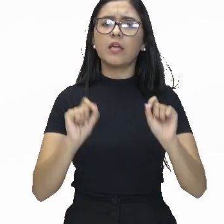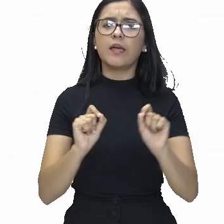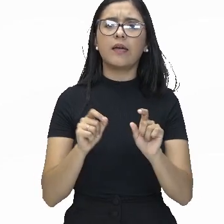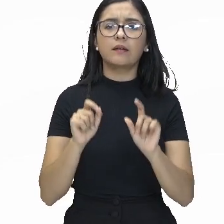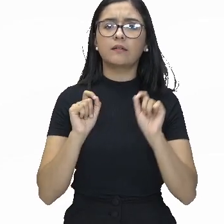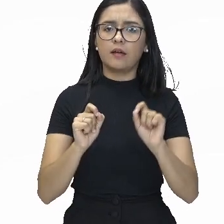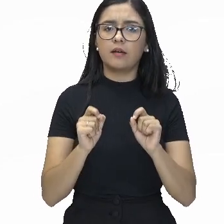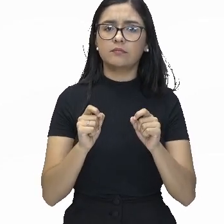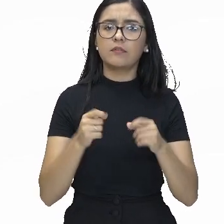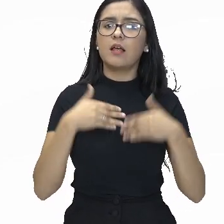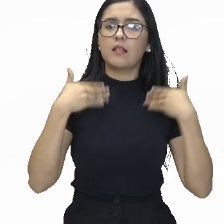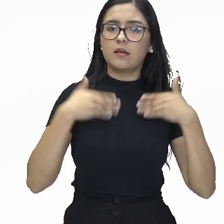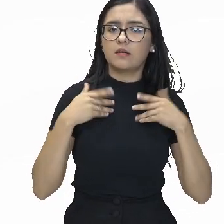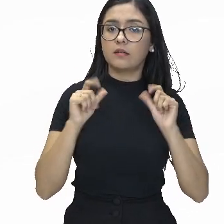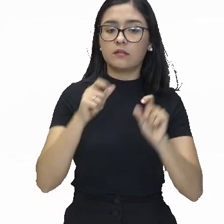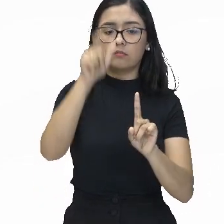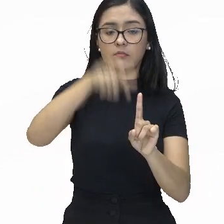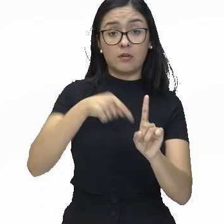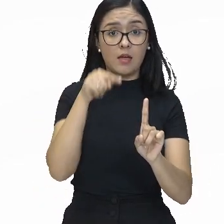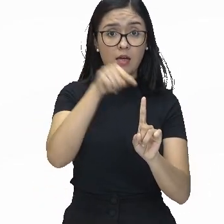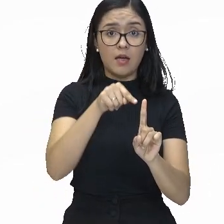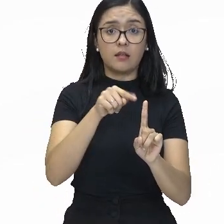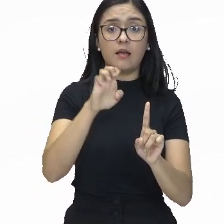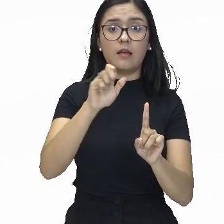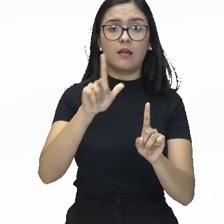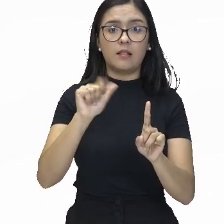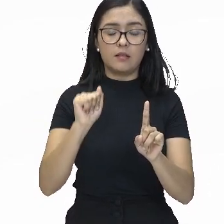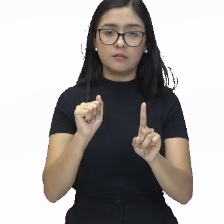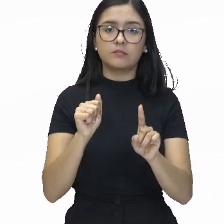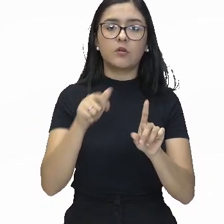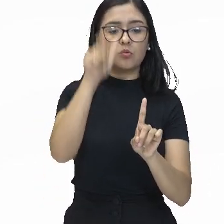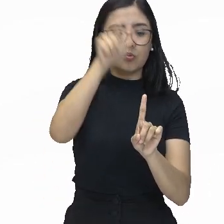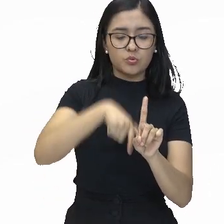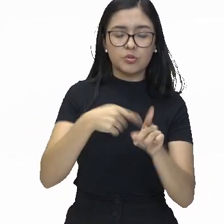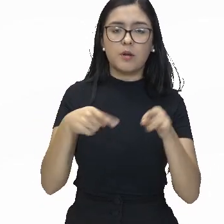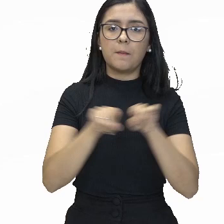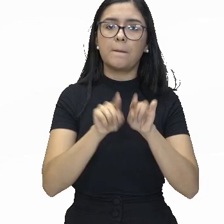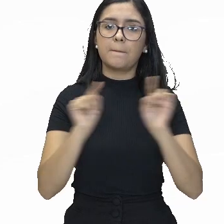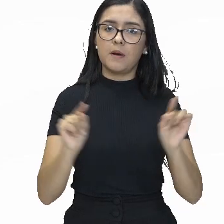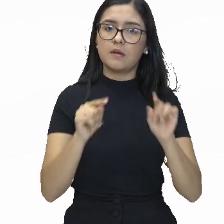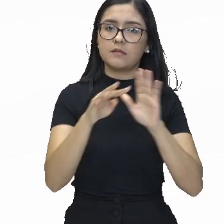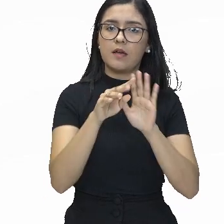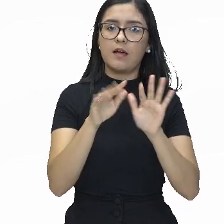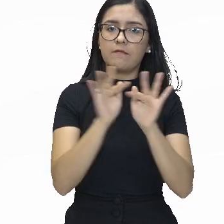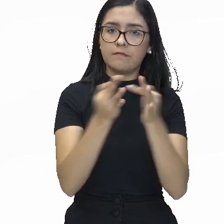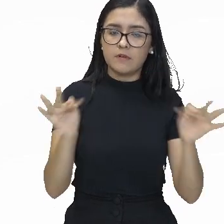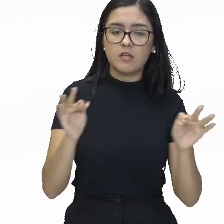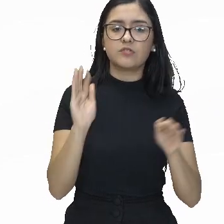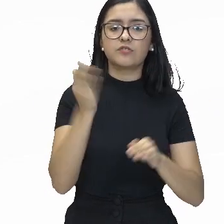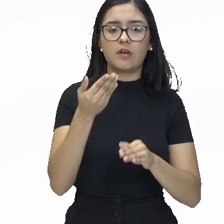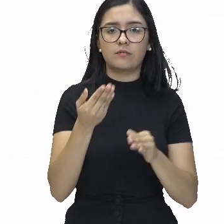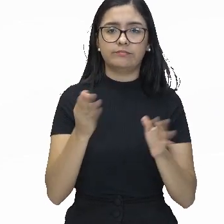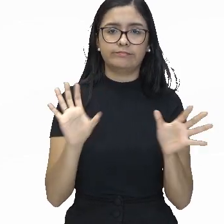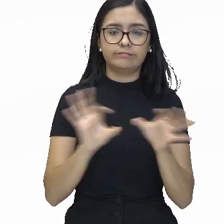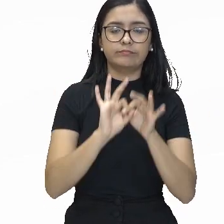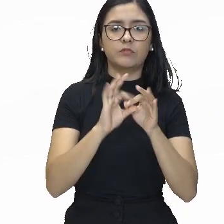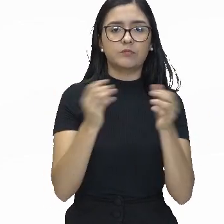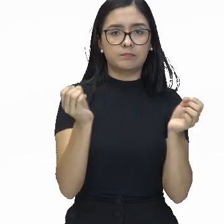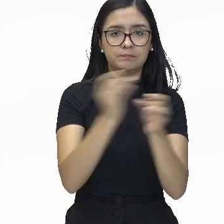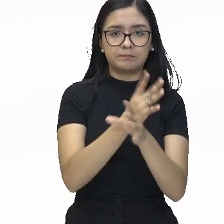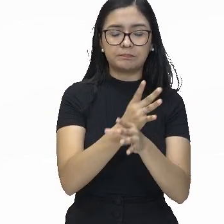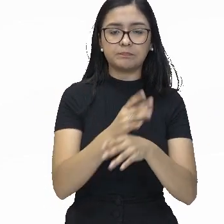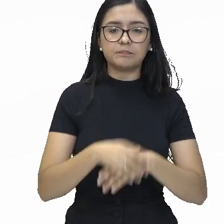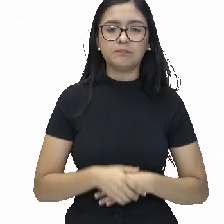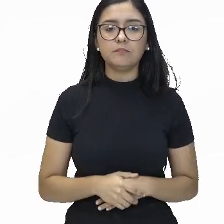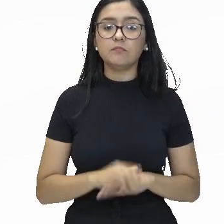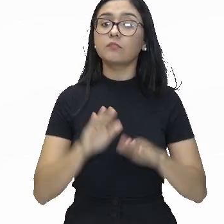Ela também, uma branca indiazinha. Então, o sujeito está lá, mas a frase, a oração, ela está completa.